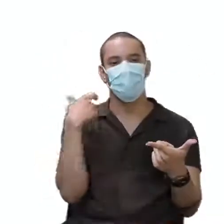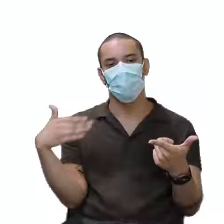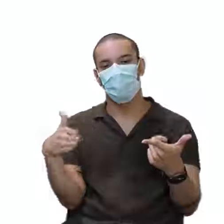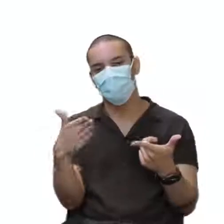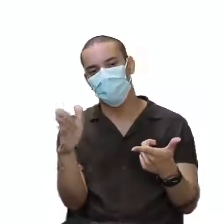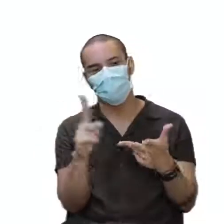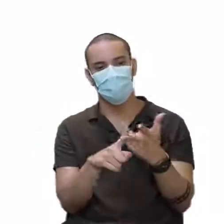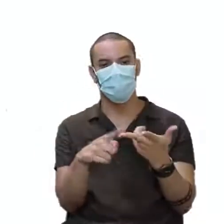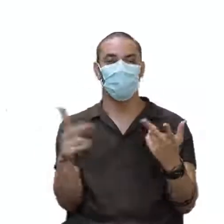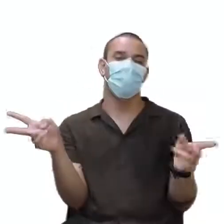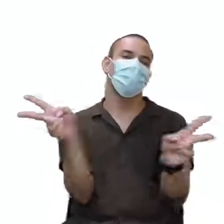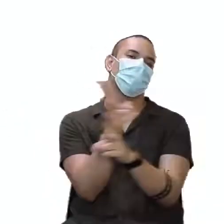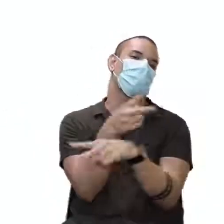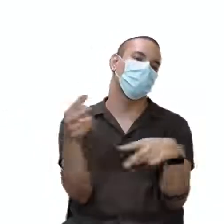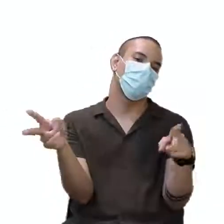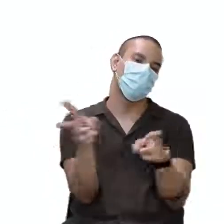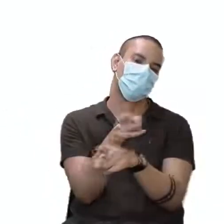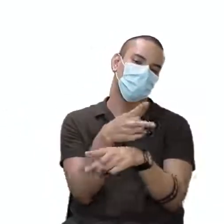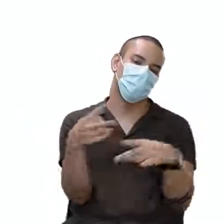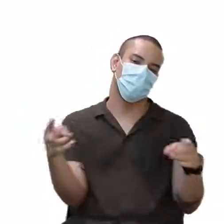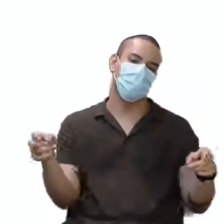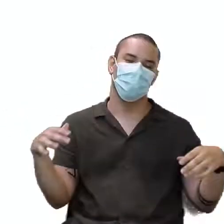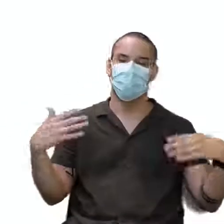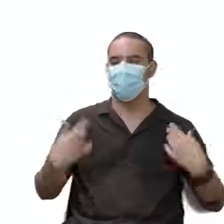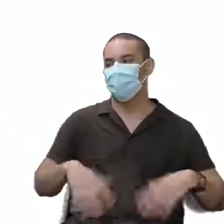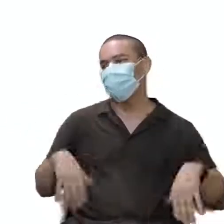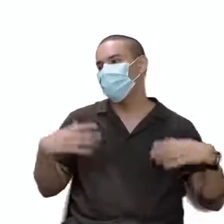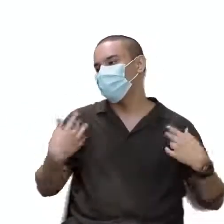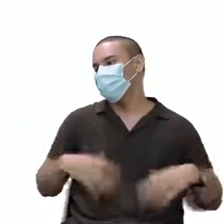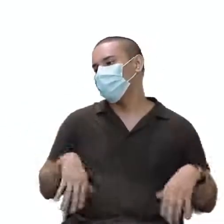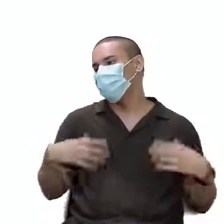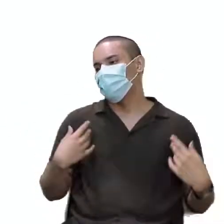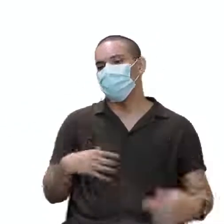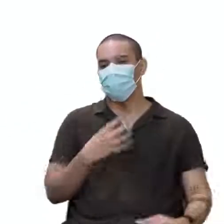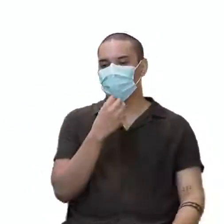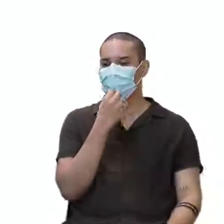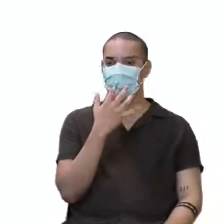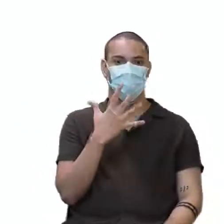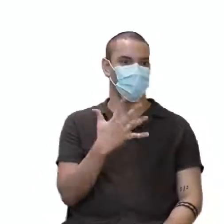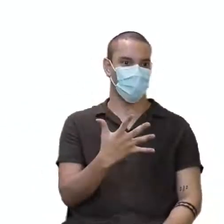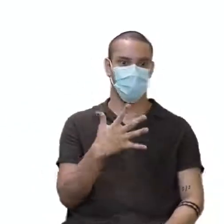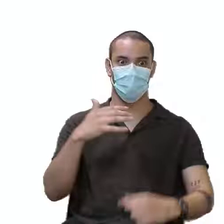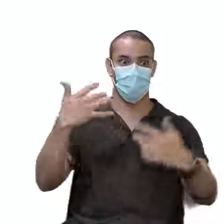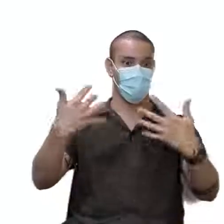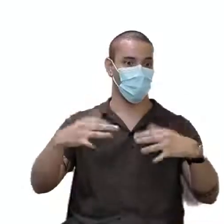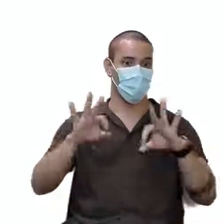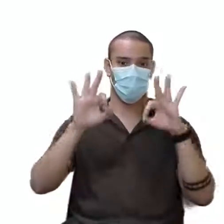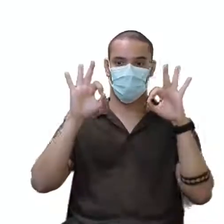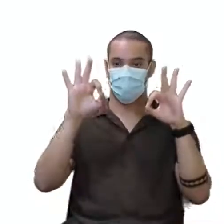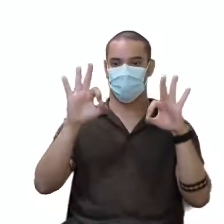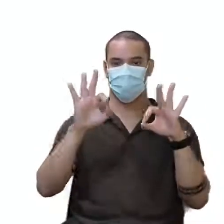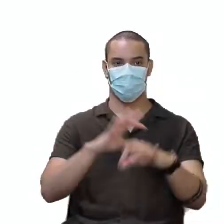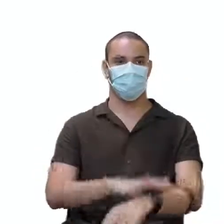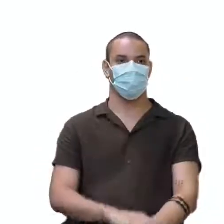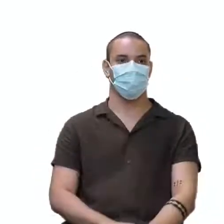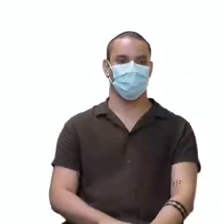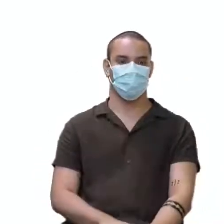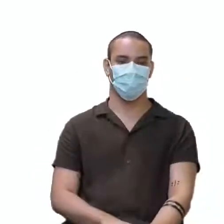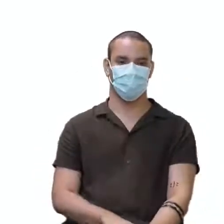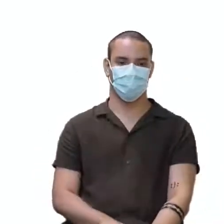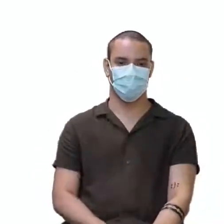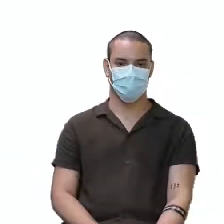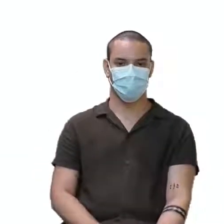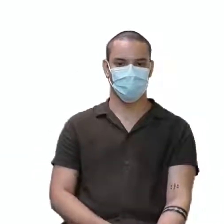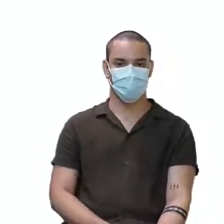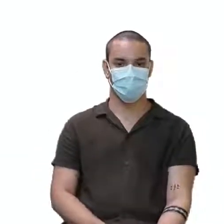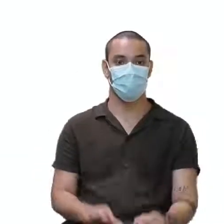vento correndo. Gente, coisa boa. Trem bom demais. Olha